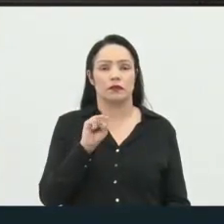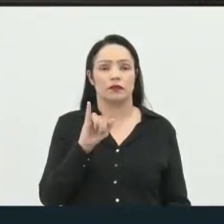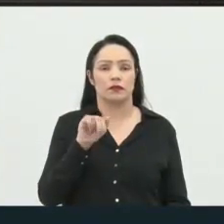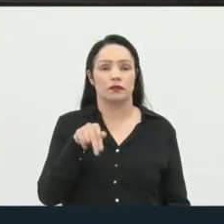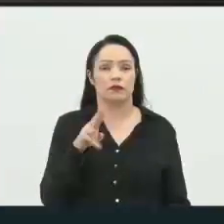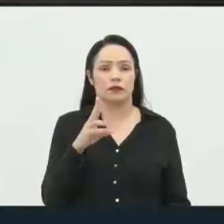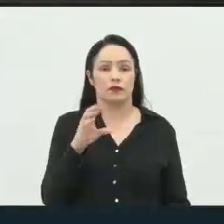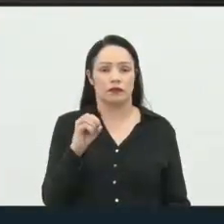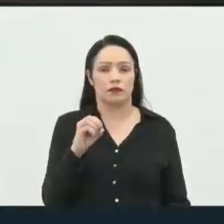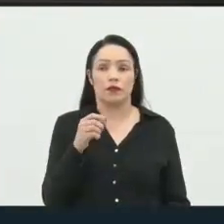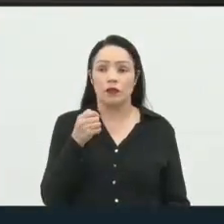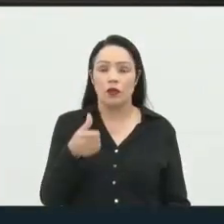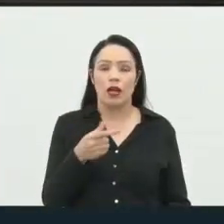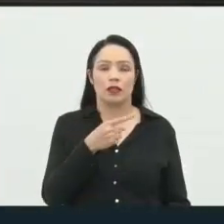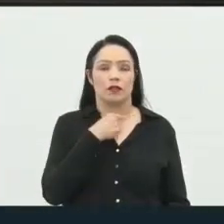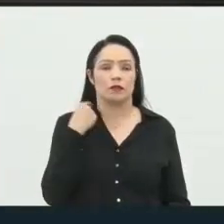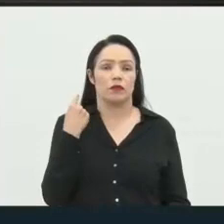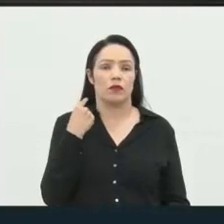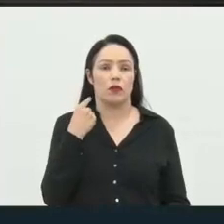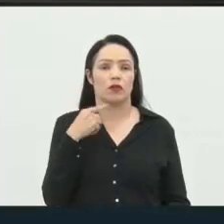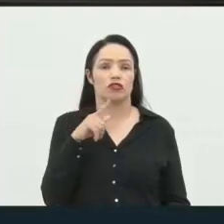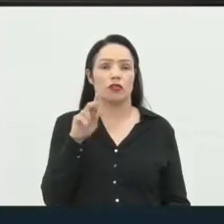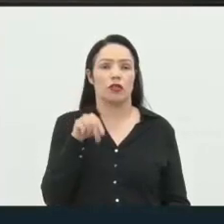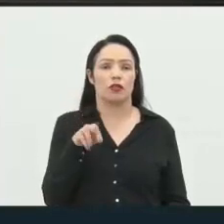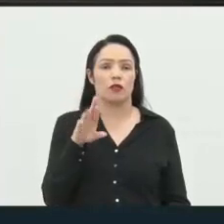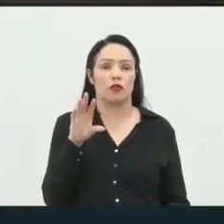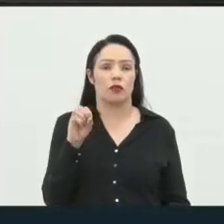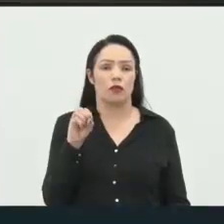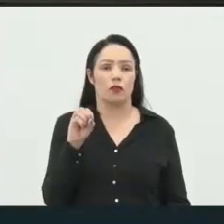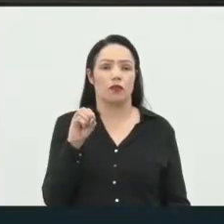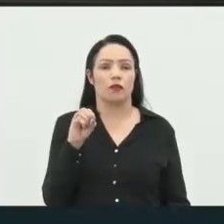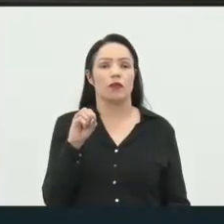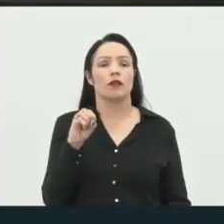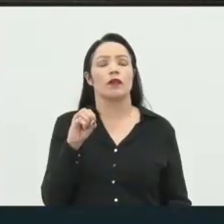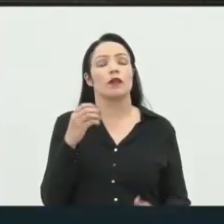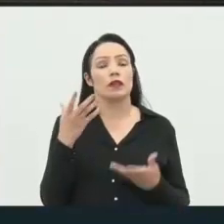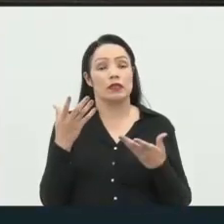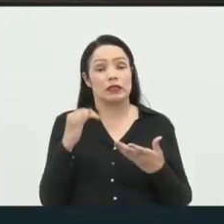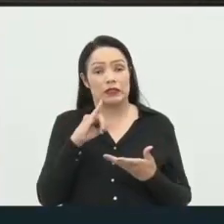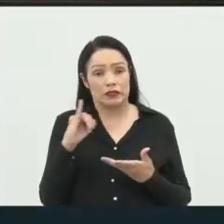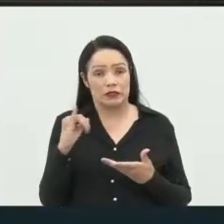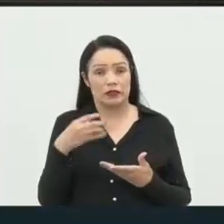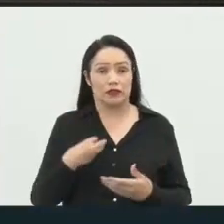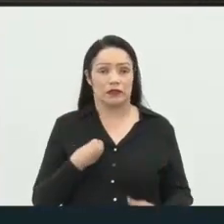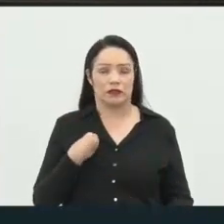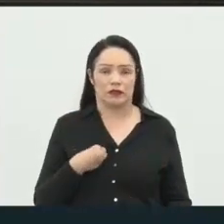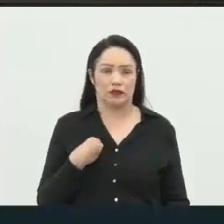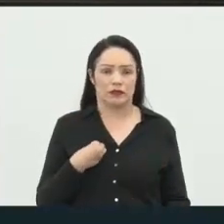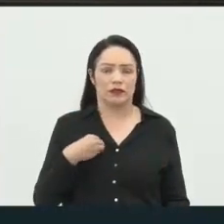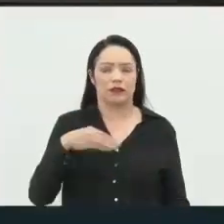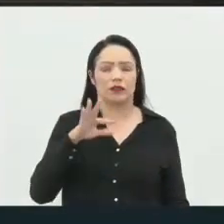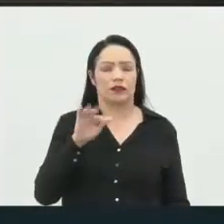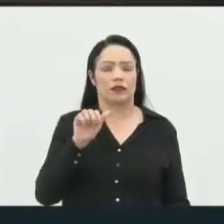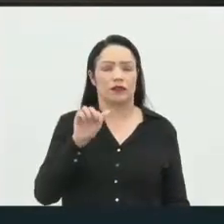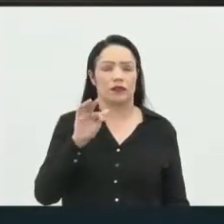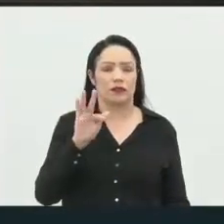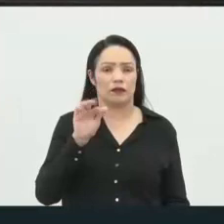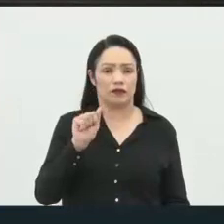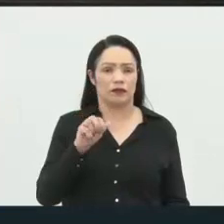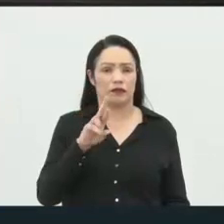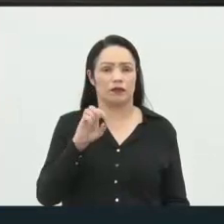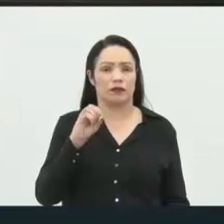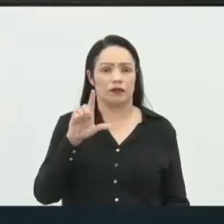o genro dele ali então se nós temos se tivéssemos ali aquele farol na posição correta